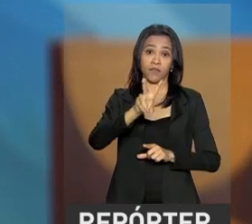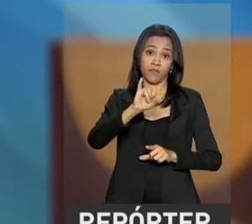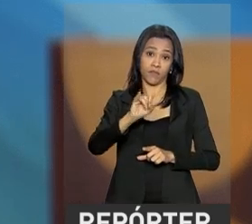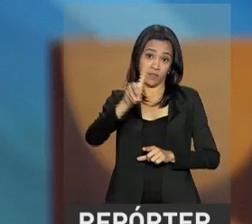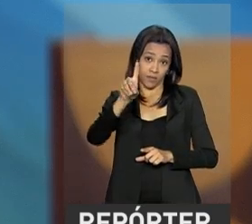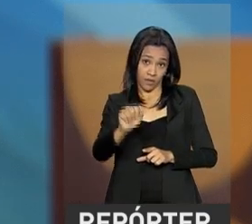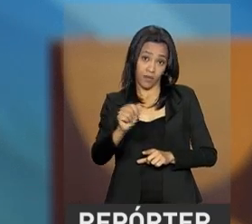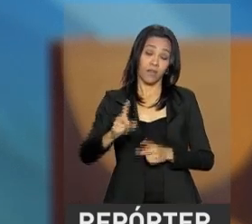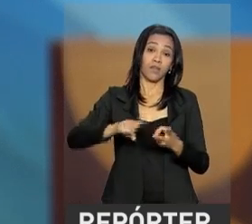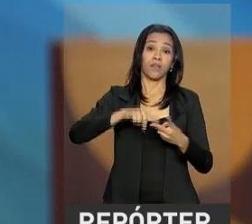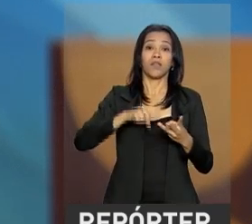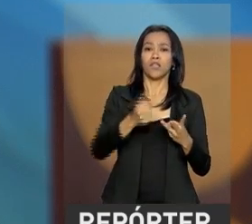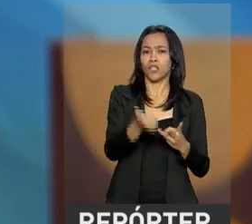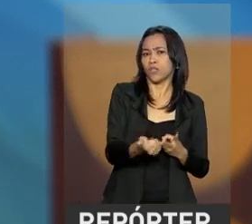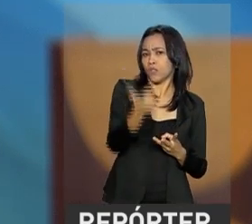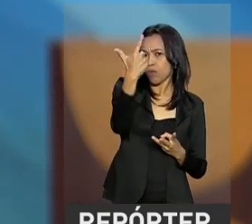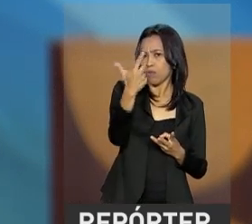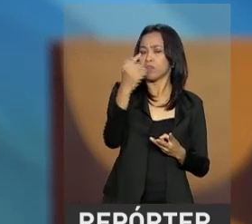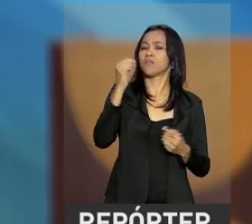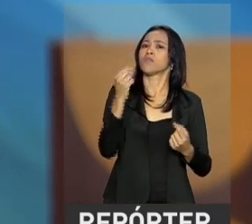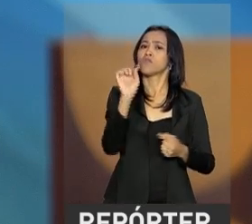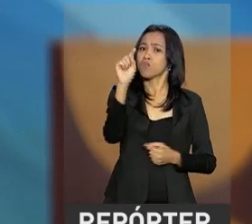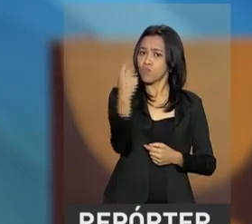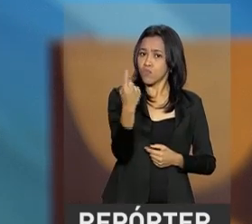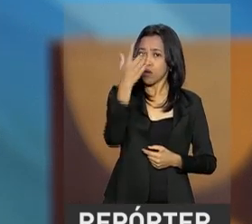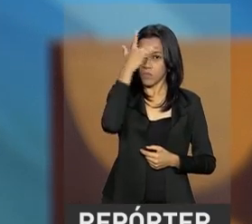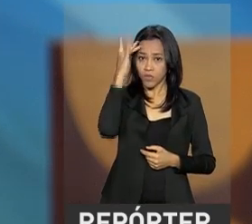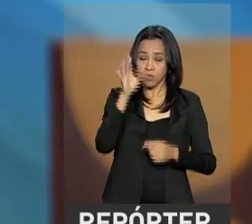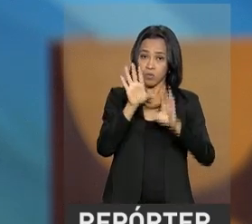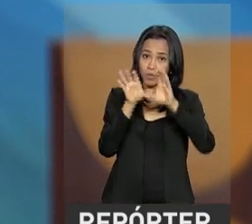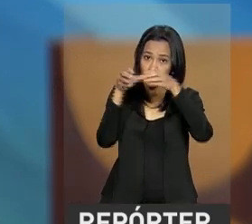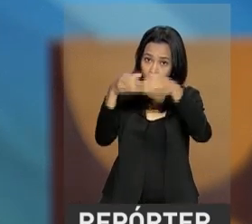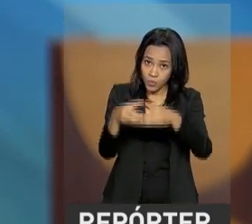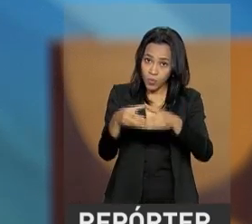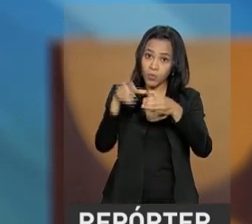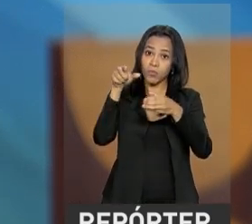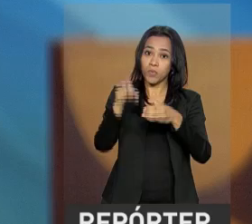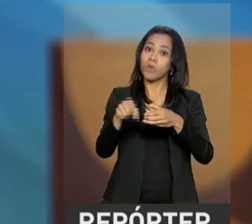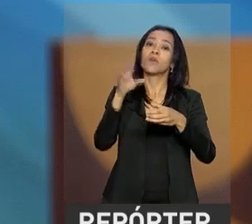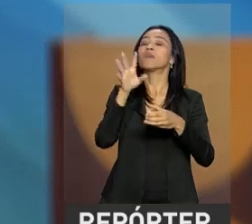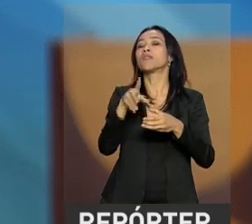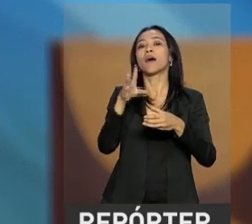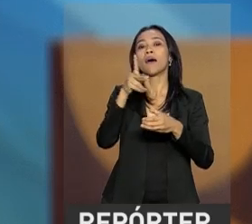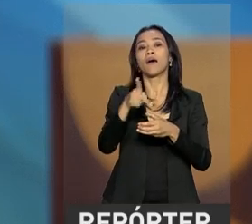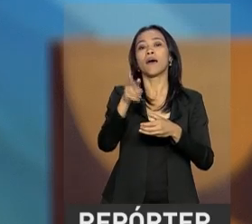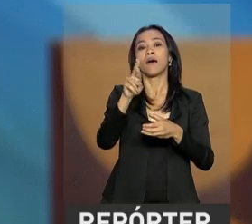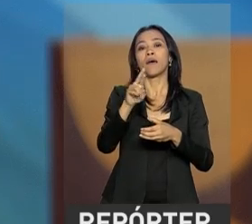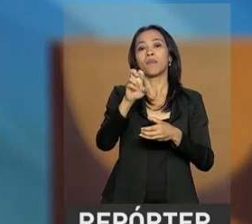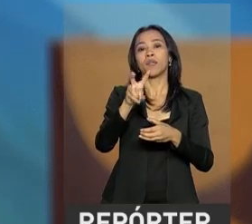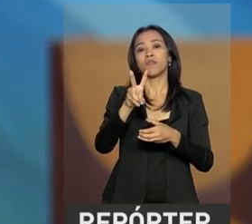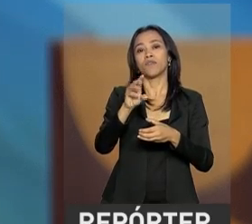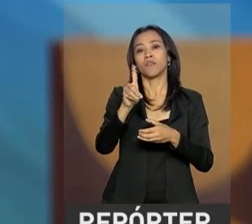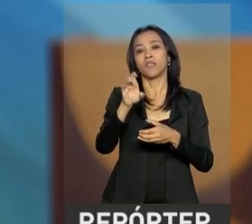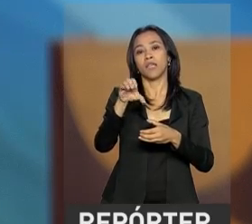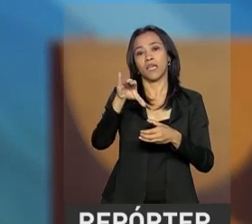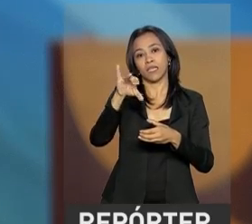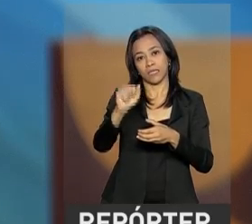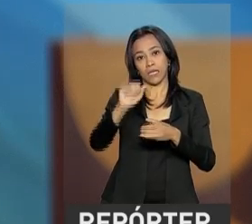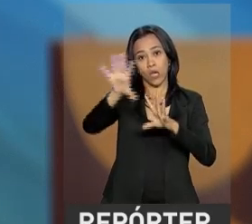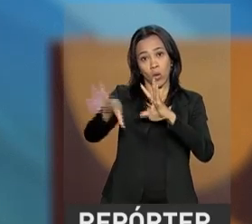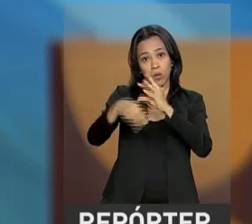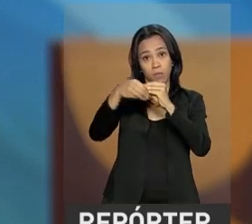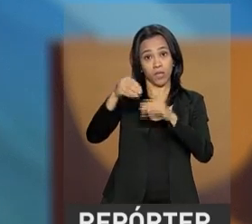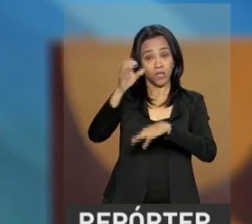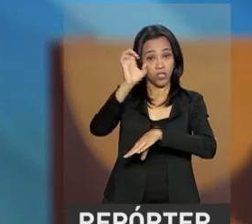ao meio-dia, um membro do Conselho Deliberativo da Fundação de Previdência Complementar de São Paulo, Alberto Goldman.